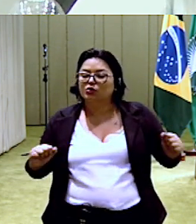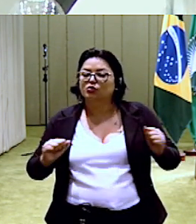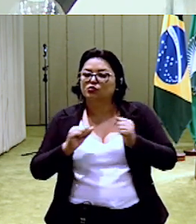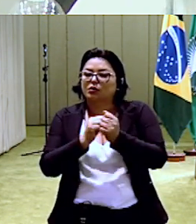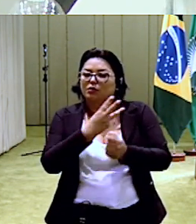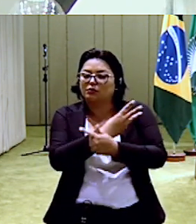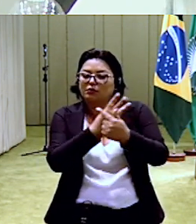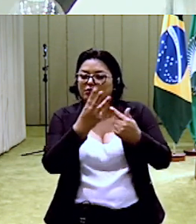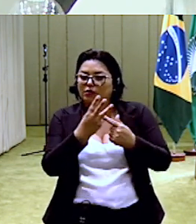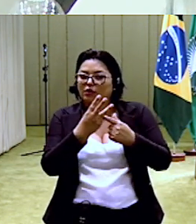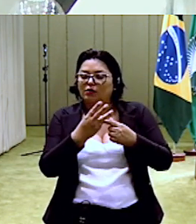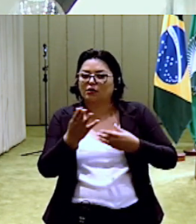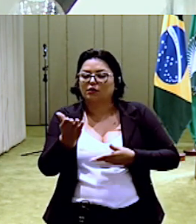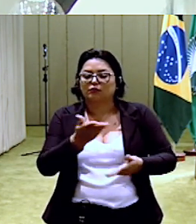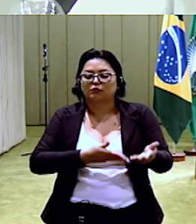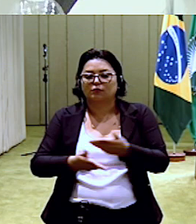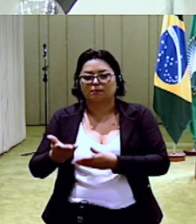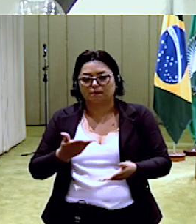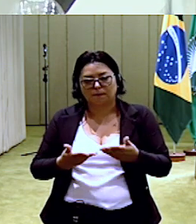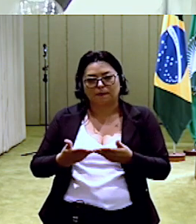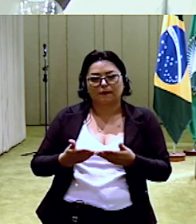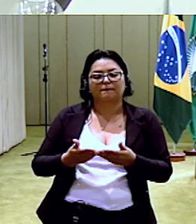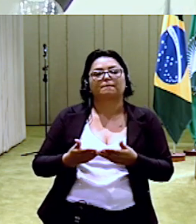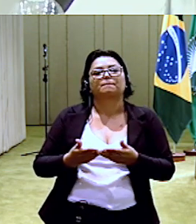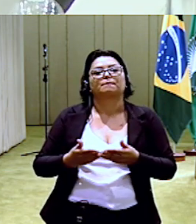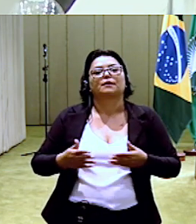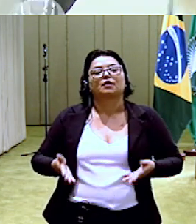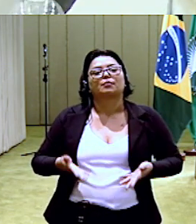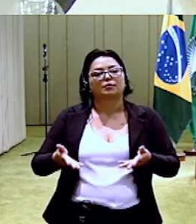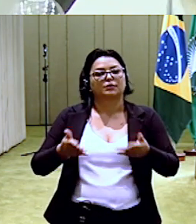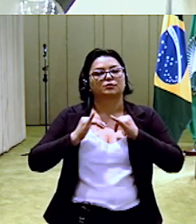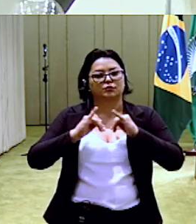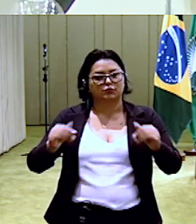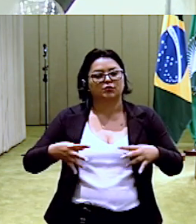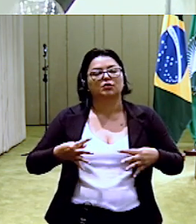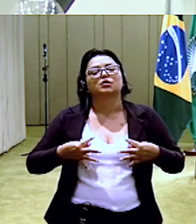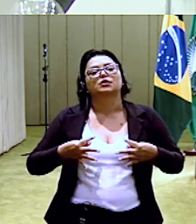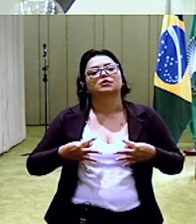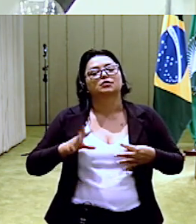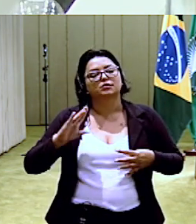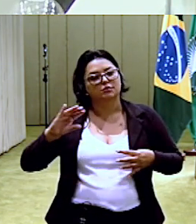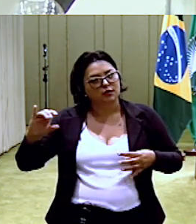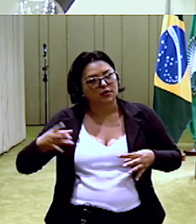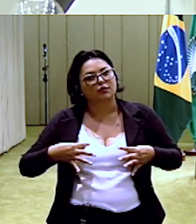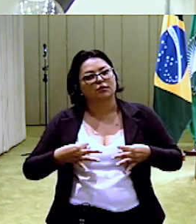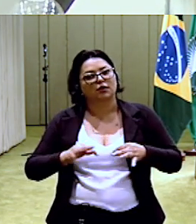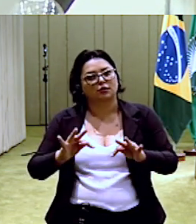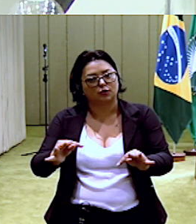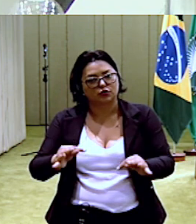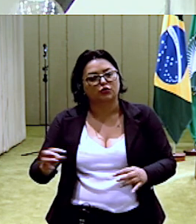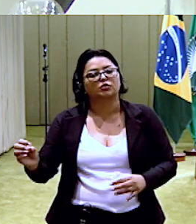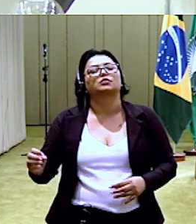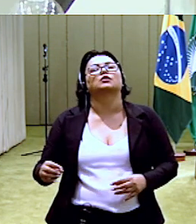si. E o que perpassa a promoção comercial, ciência e tecnologia e a cultura